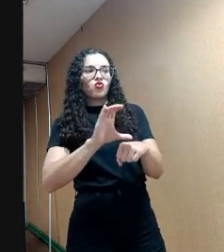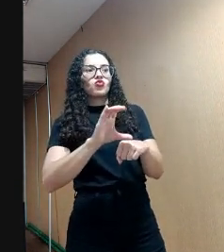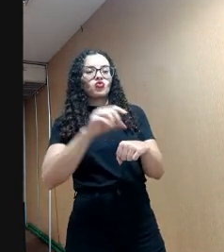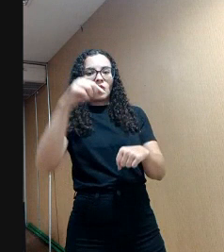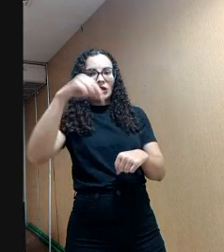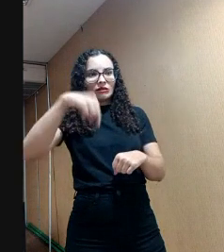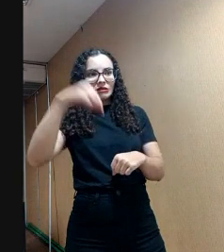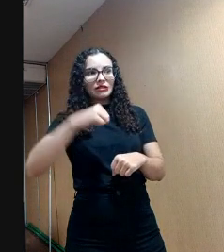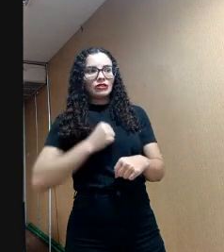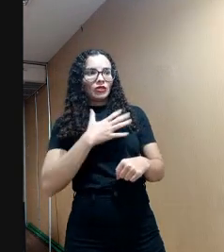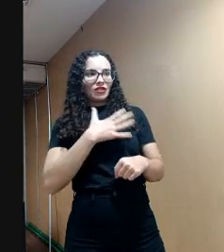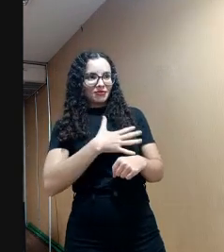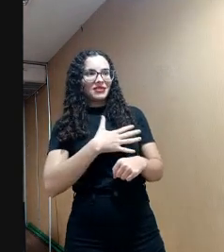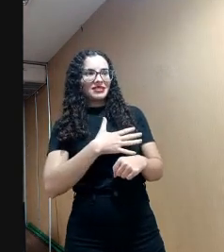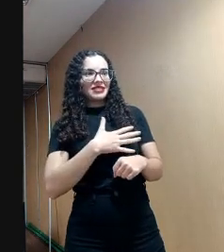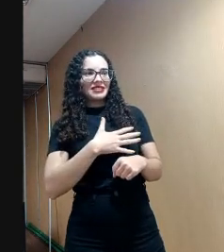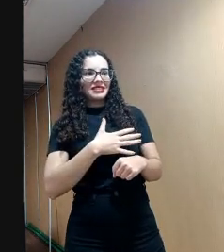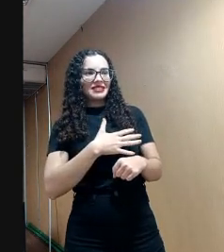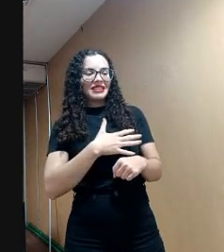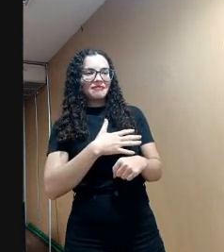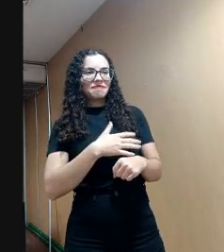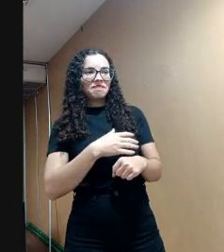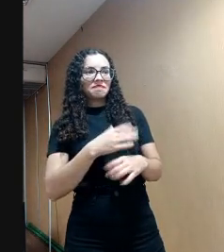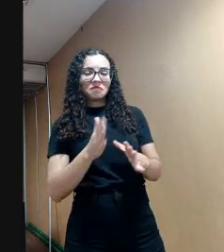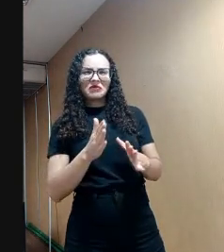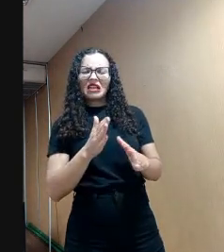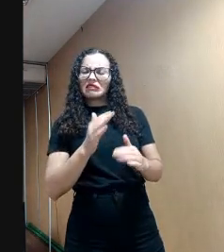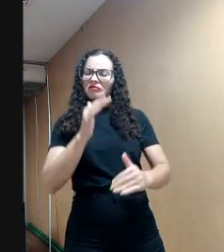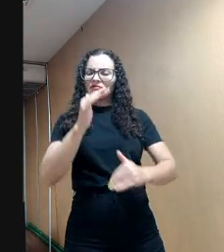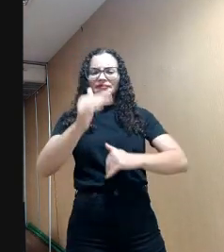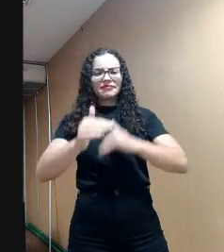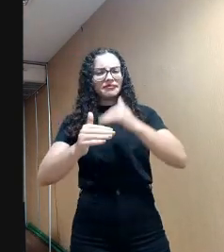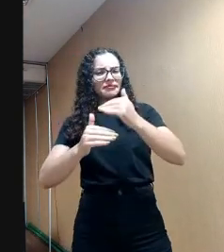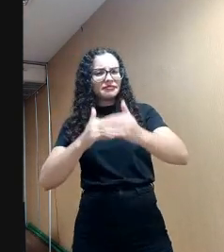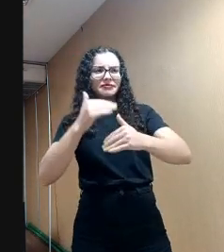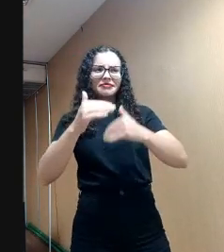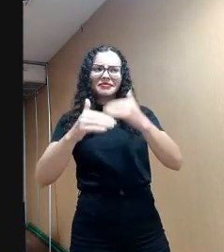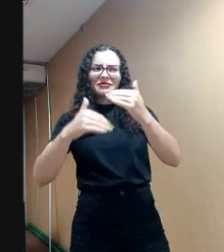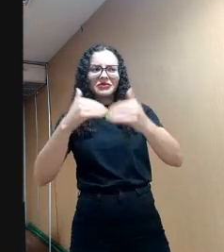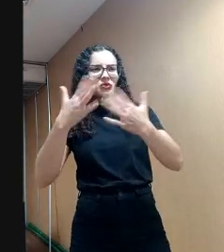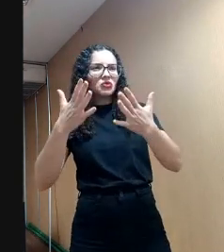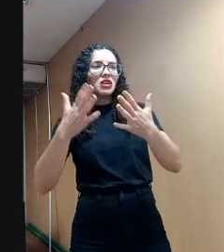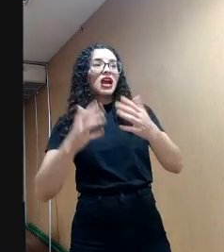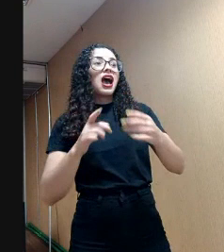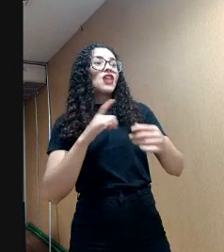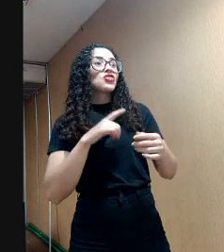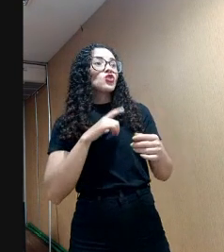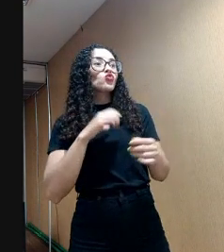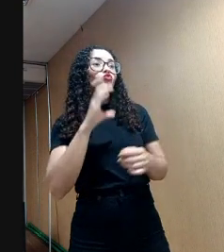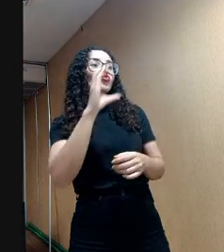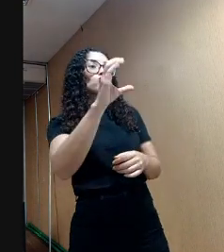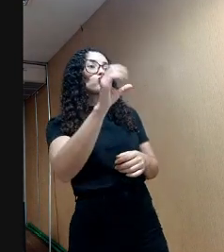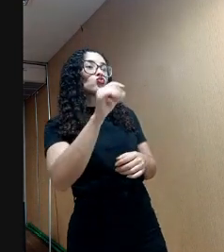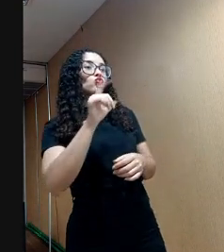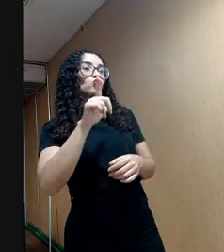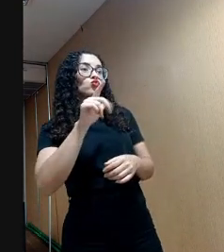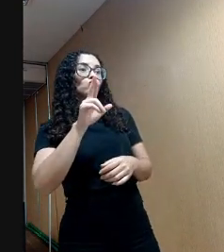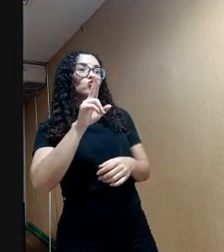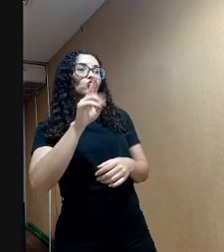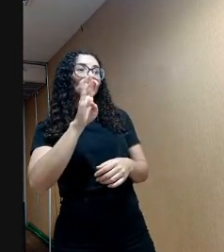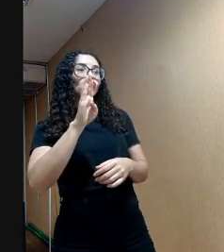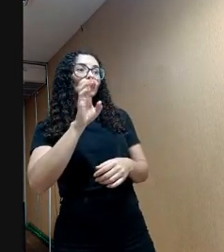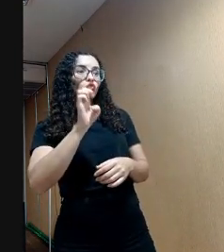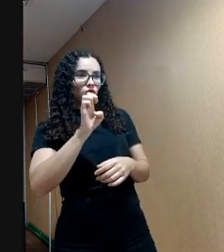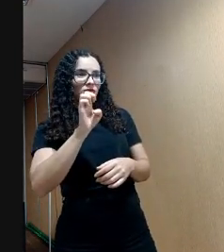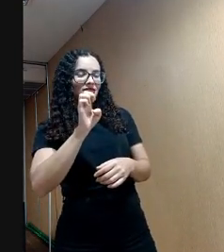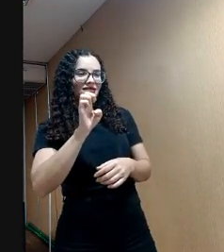por aí. Nós temos uma experiência aqui muito exitosa dentro do campus, que são os clubes acadêmicos. Então, os clubes